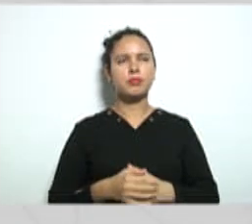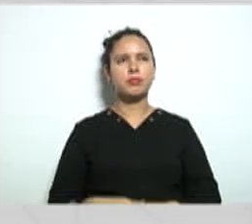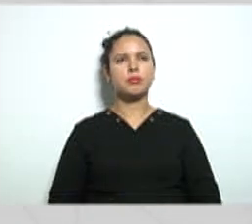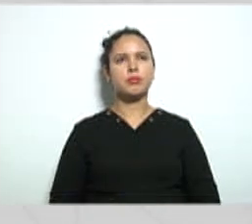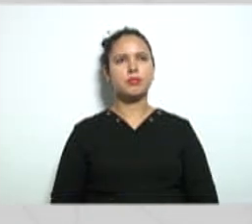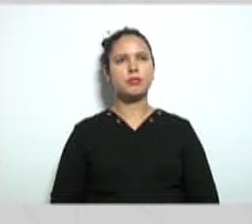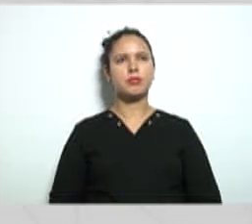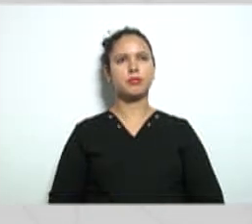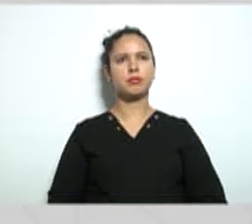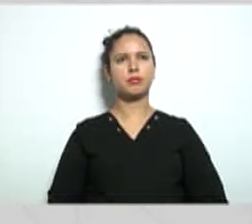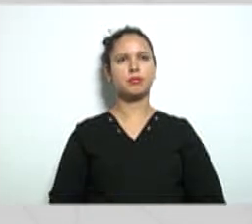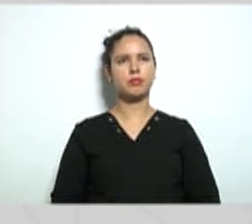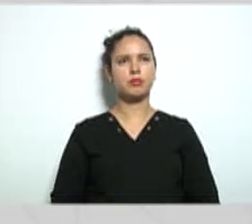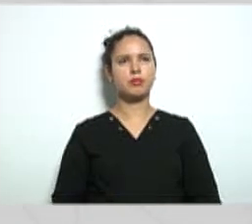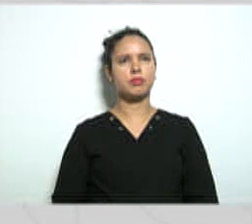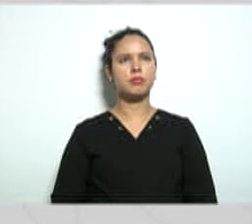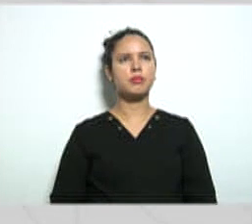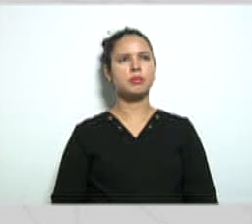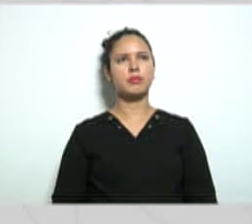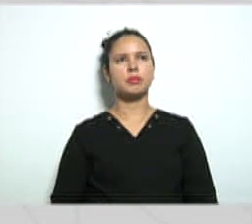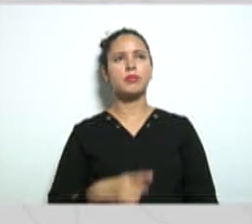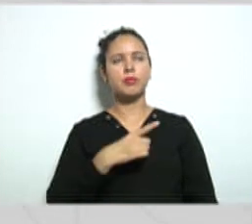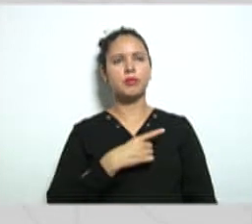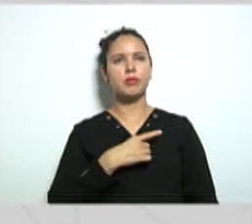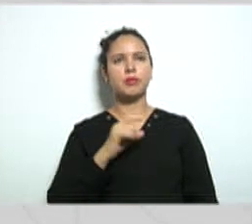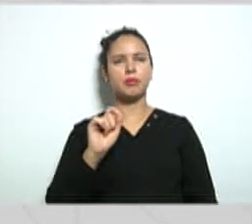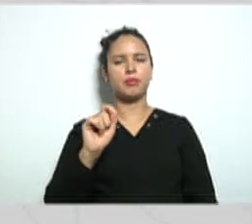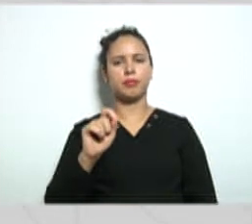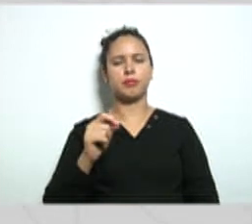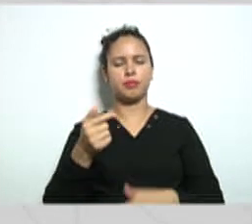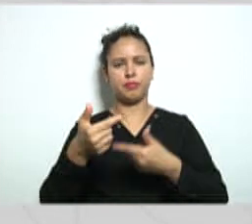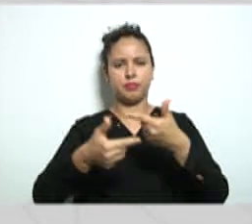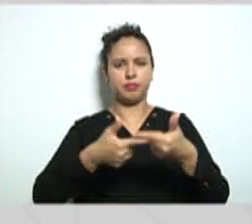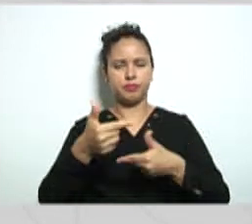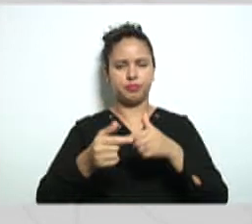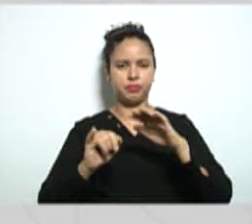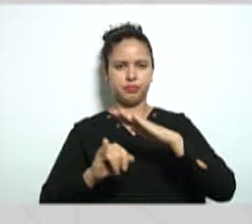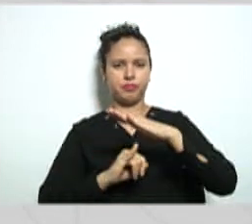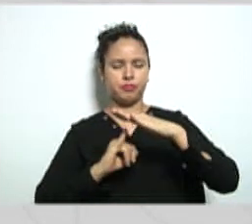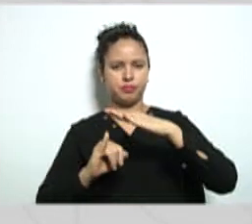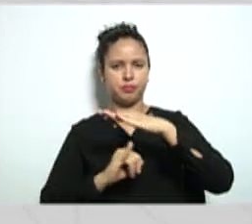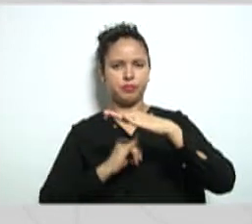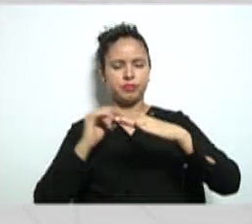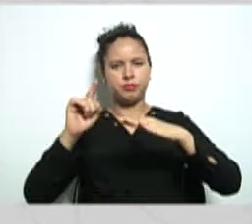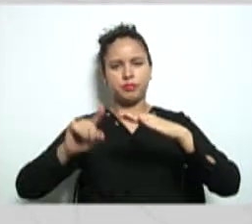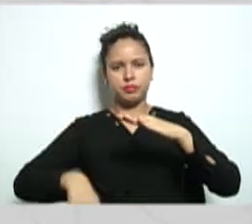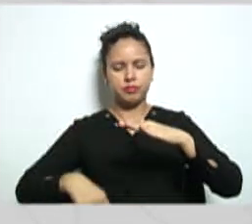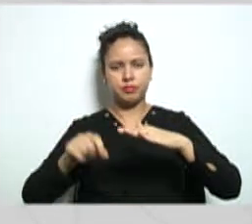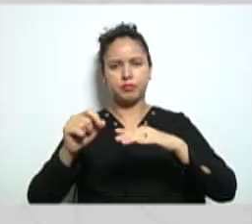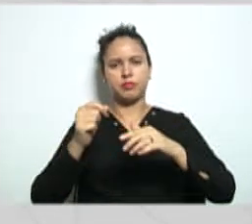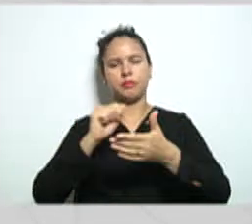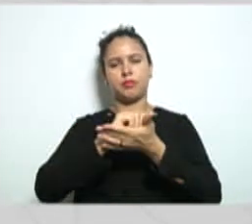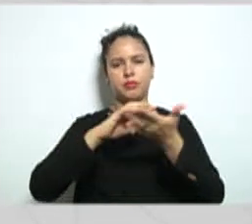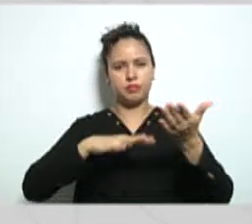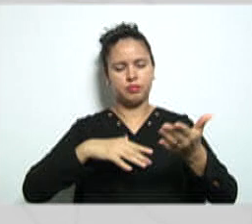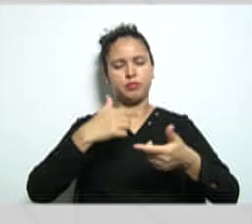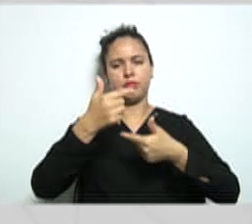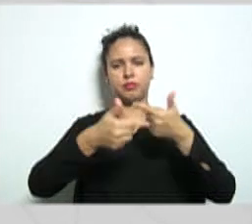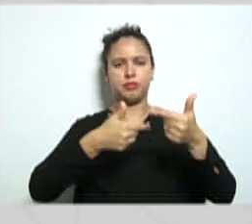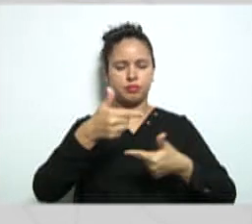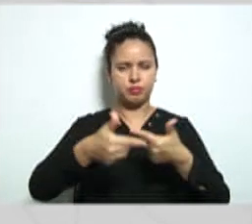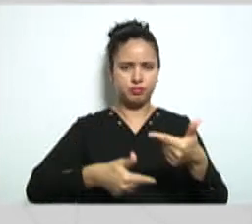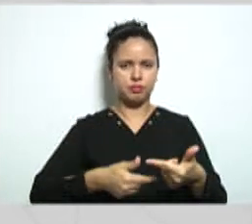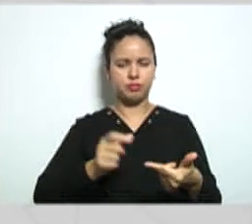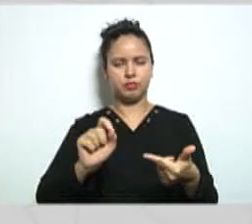trabalho informal. Qual é o trabalho informal? É aquela atividade, qualquer